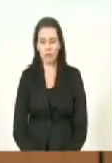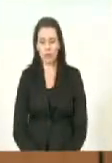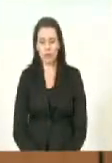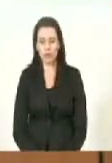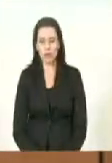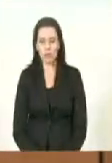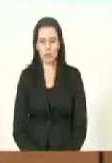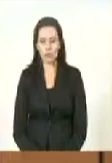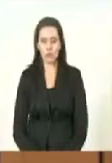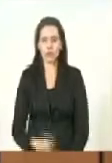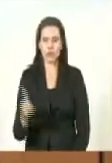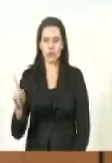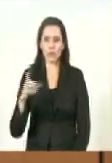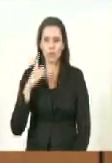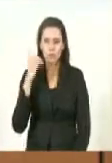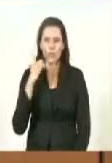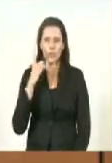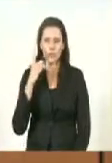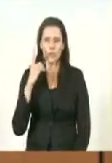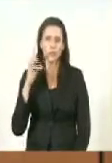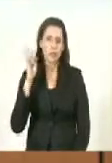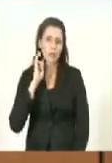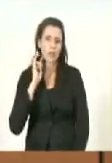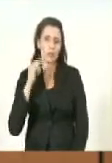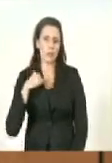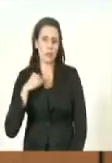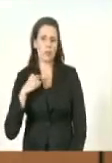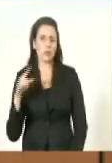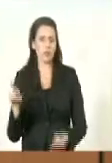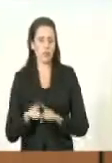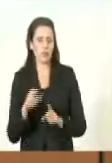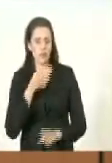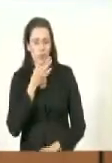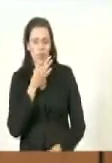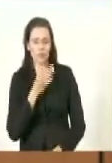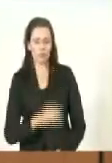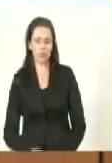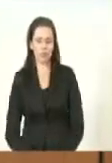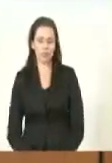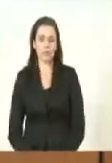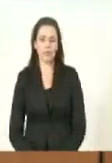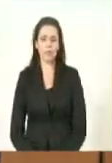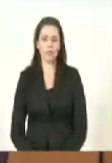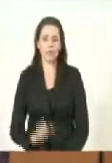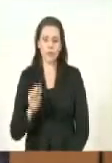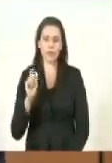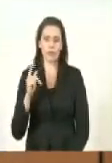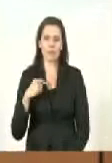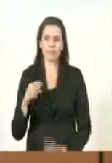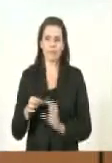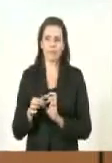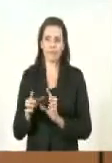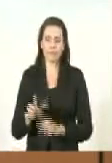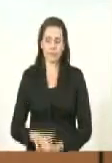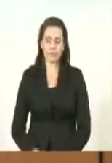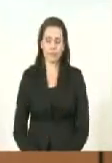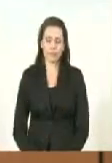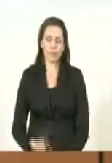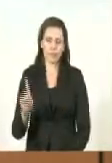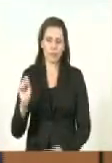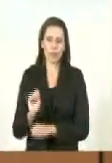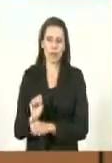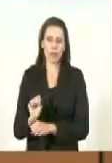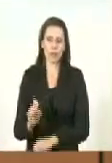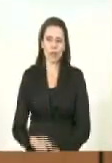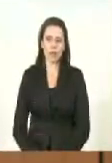concluir. Deputado Júnior Verde, deputado Hélio também, me consiga uma parte, por pois gentileza. Não, permito sim. Então, imaginem, nós